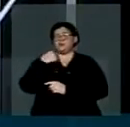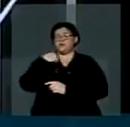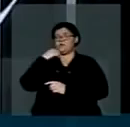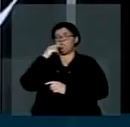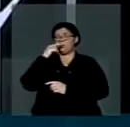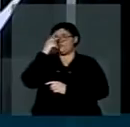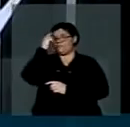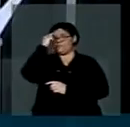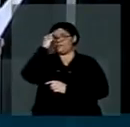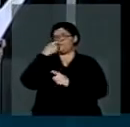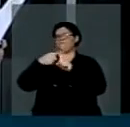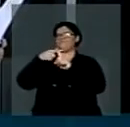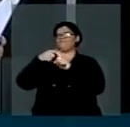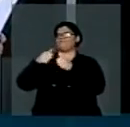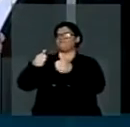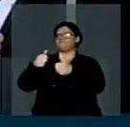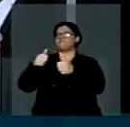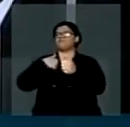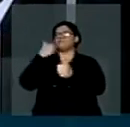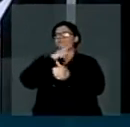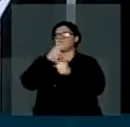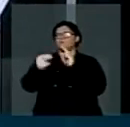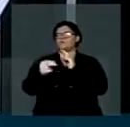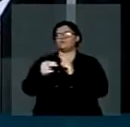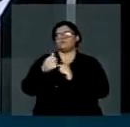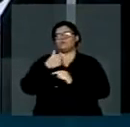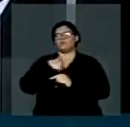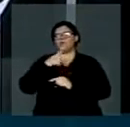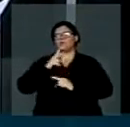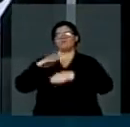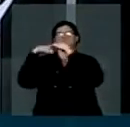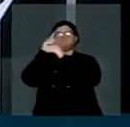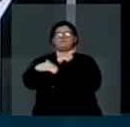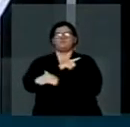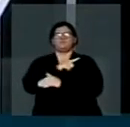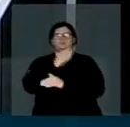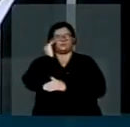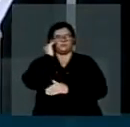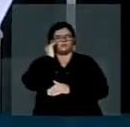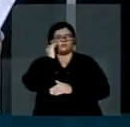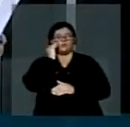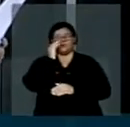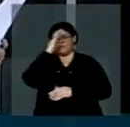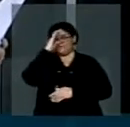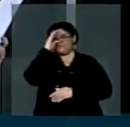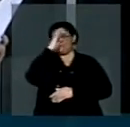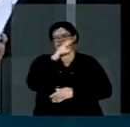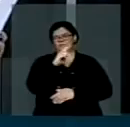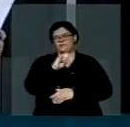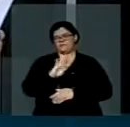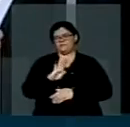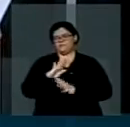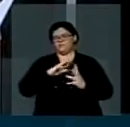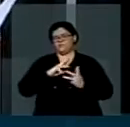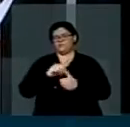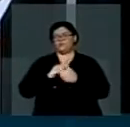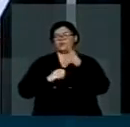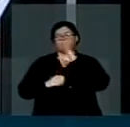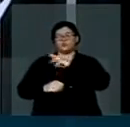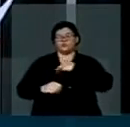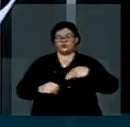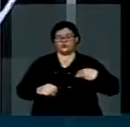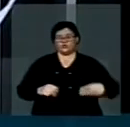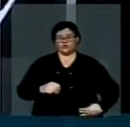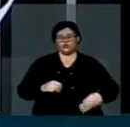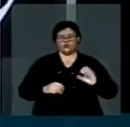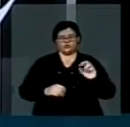Tivemos a boa notícia do PIB de 2013, o terceiro maior crescimento entre as principais economias do mundo, atrás da China e Coreia do Sul.